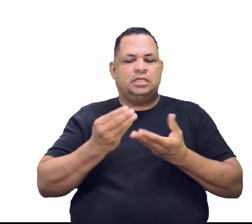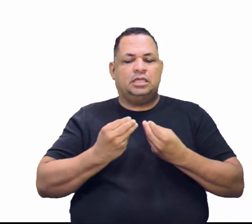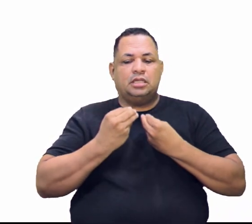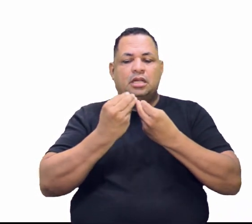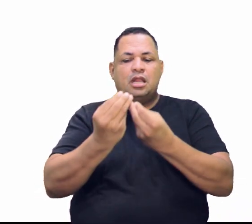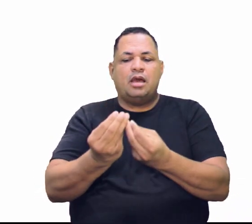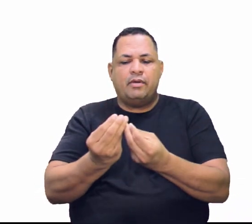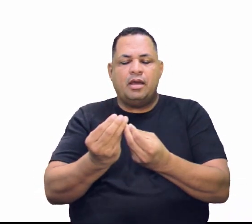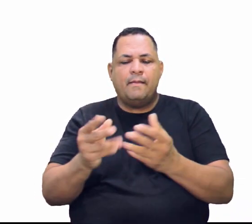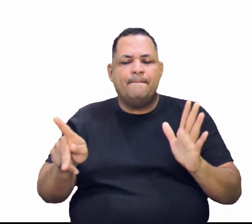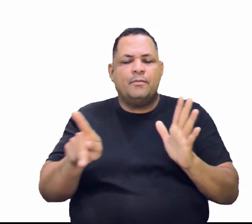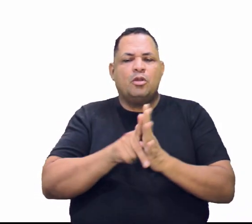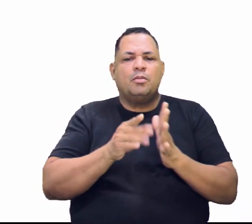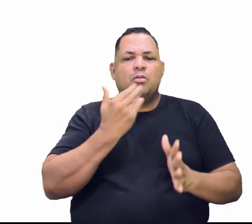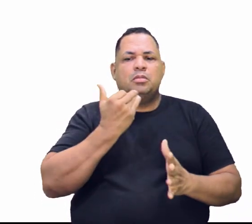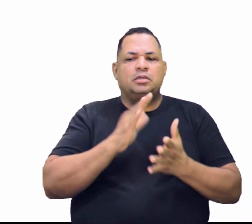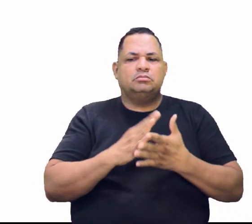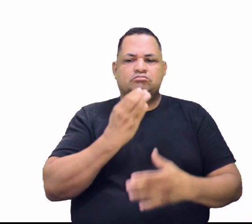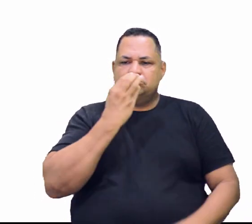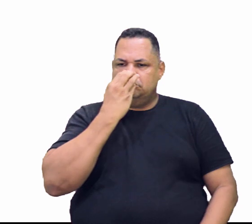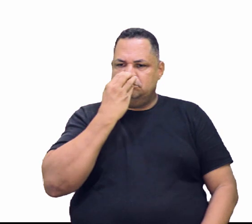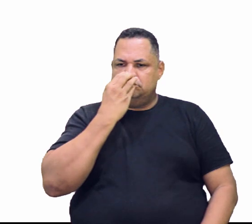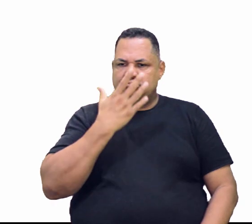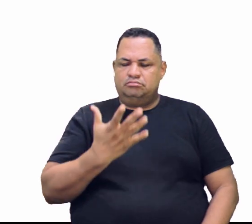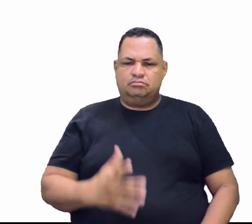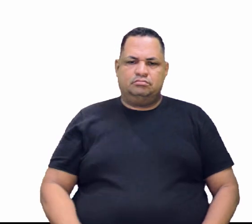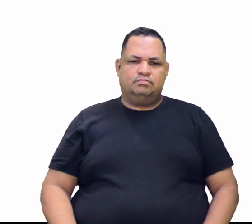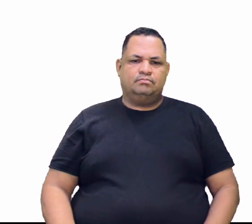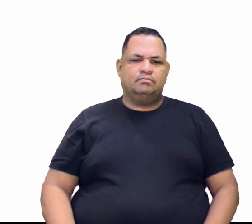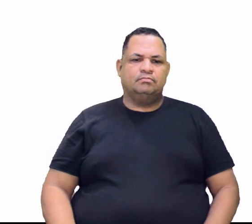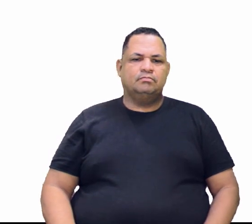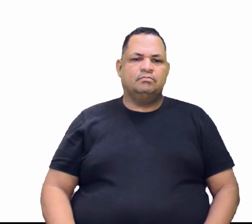para alimentar os seus cães. Sabiam disso?